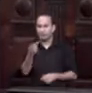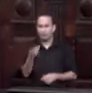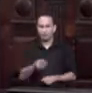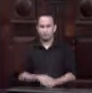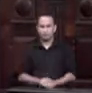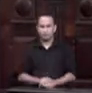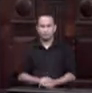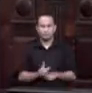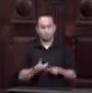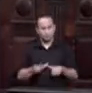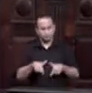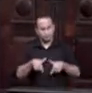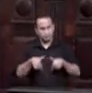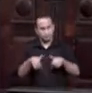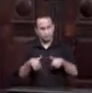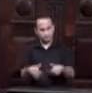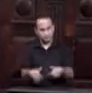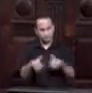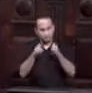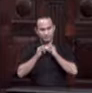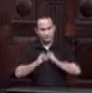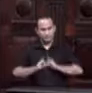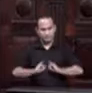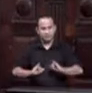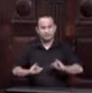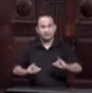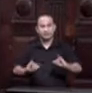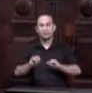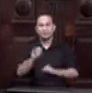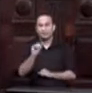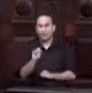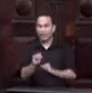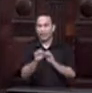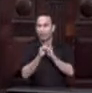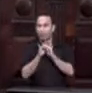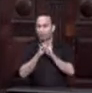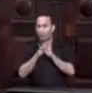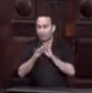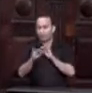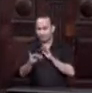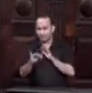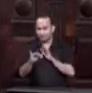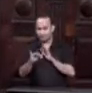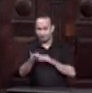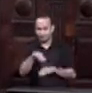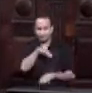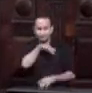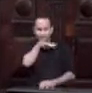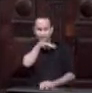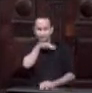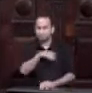se manifestaram informando que era uma lei imprestável.